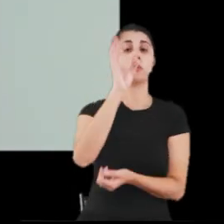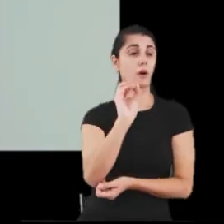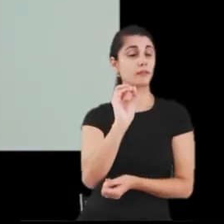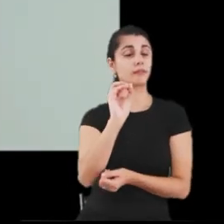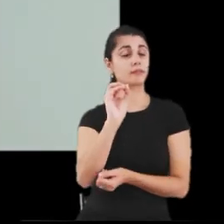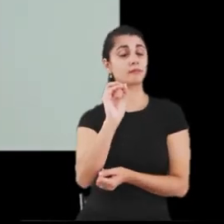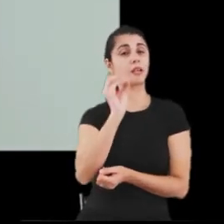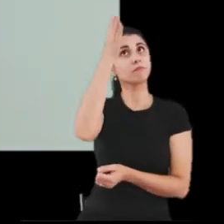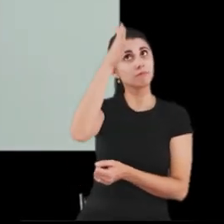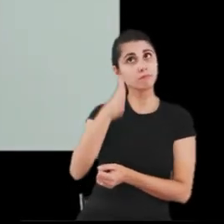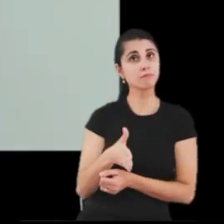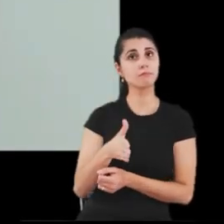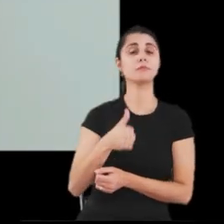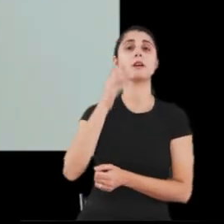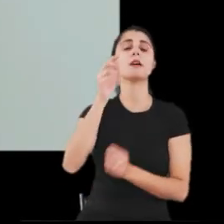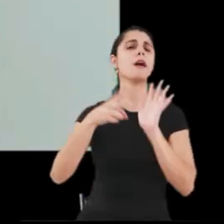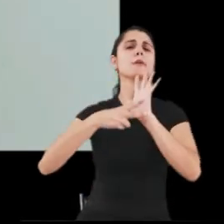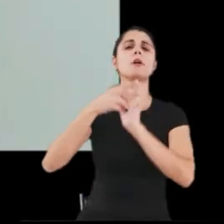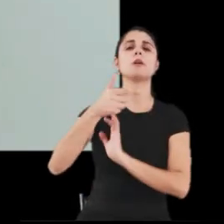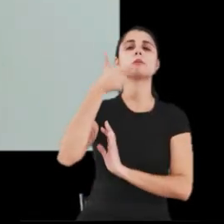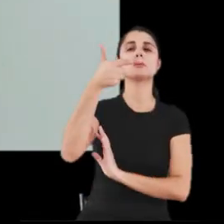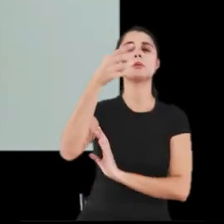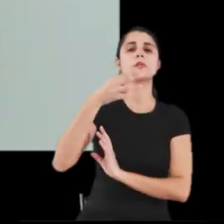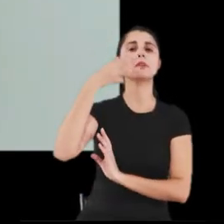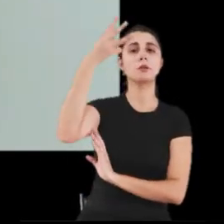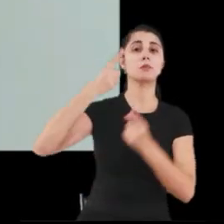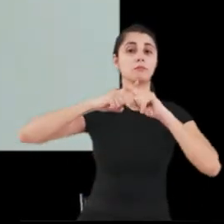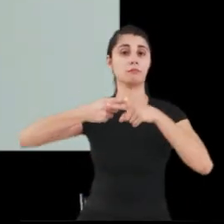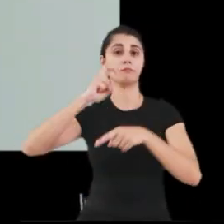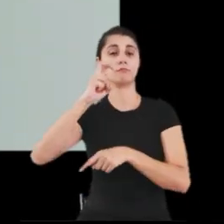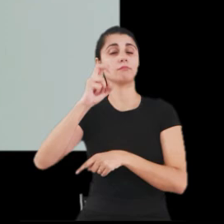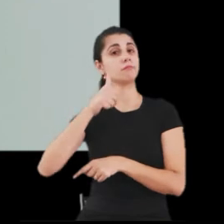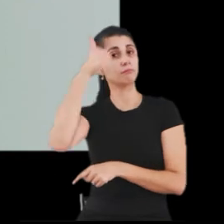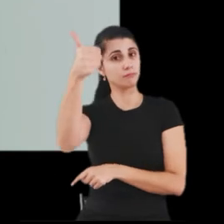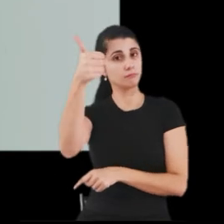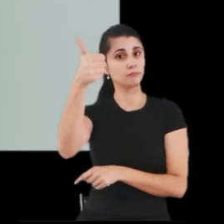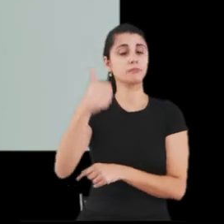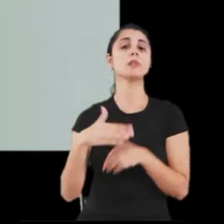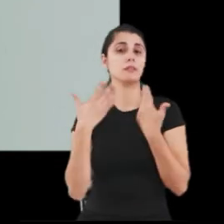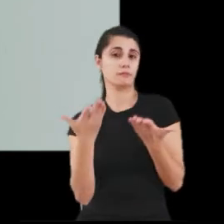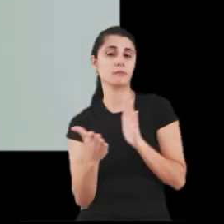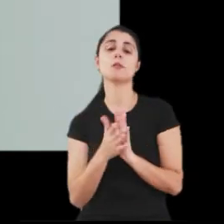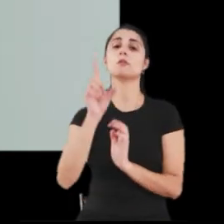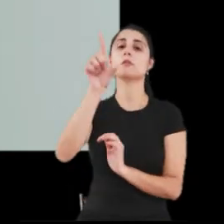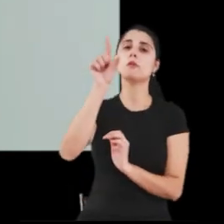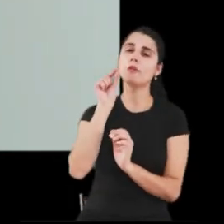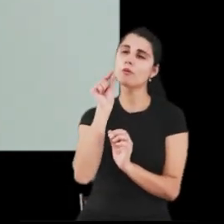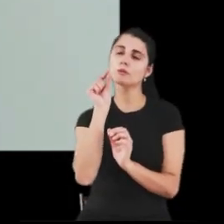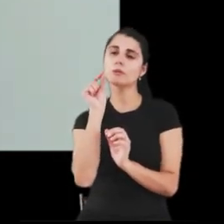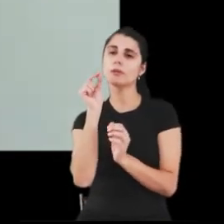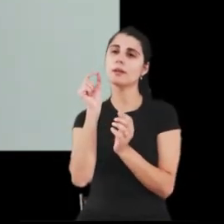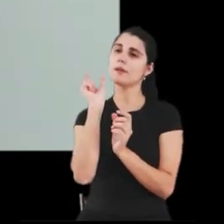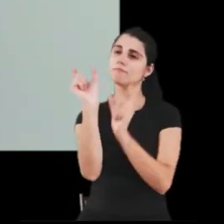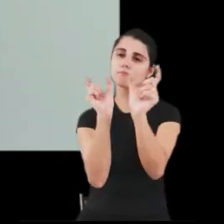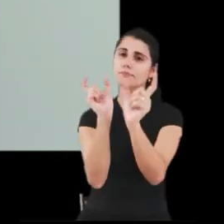40, fatorado, é 2 ao cubo vezes 5 elevado a 1. Eu vou escolher as bases iguais e de maior